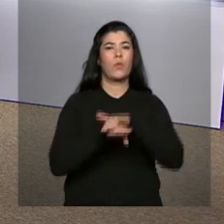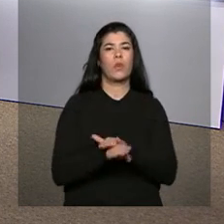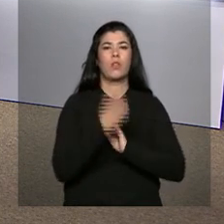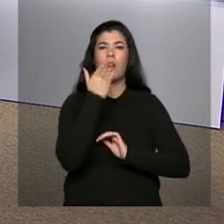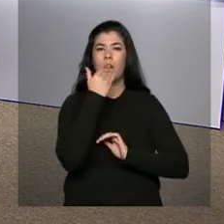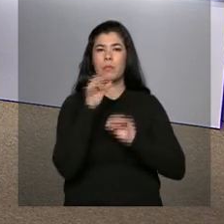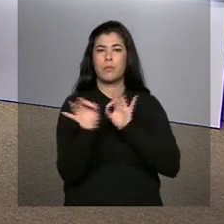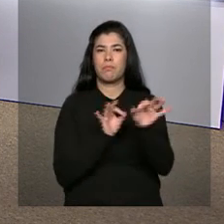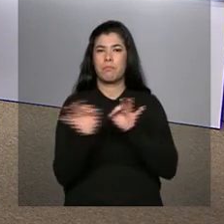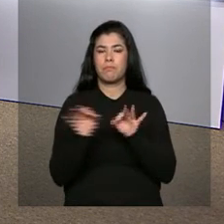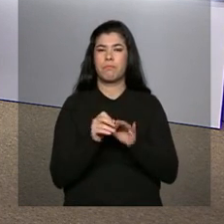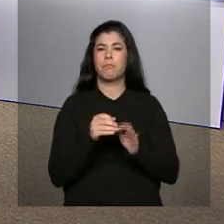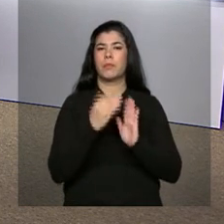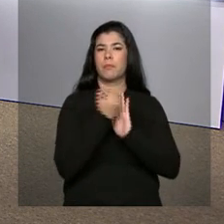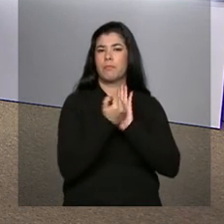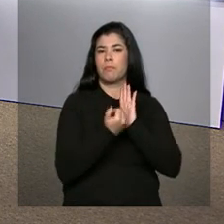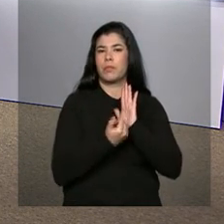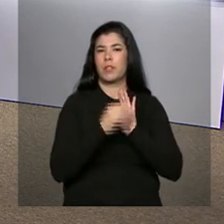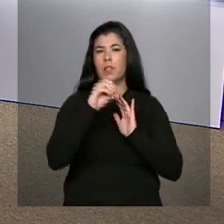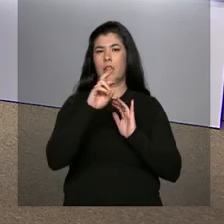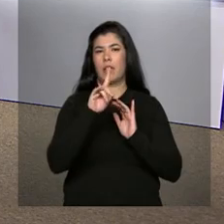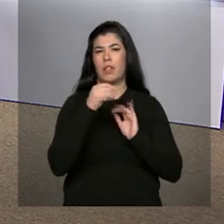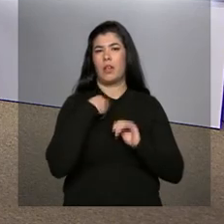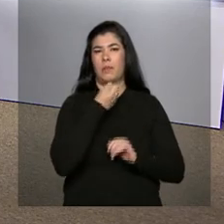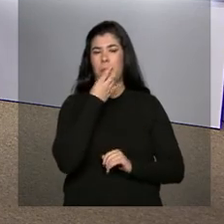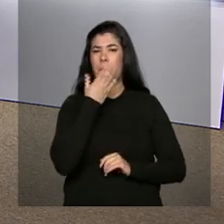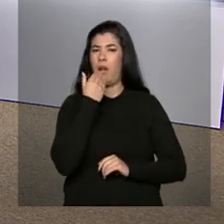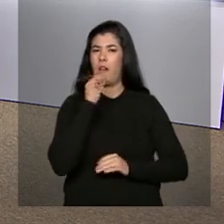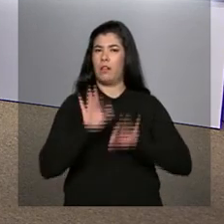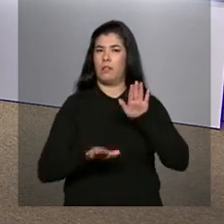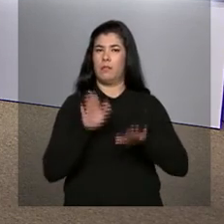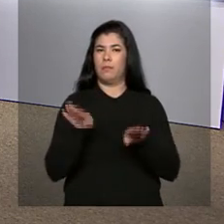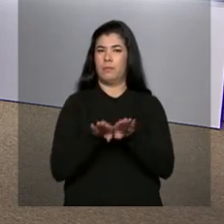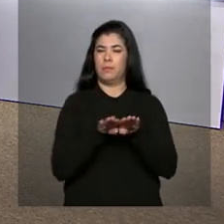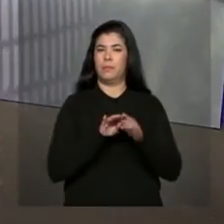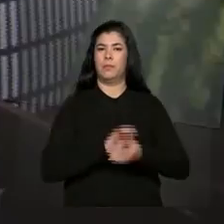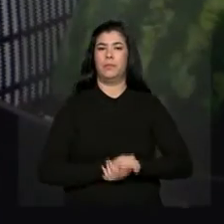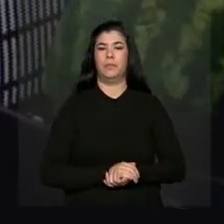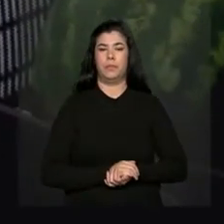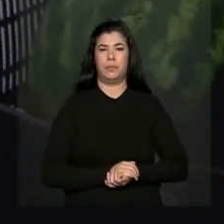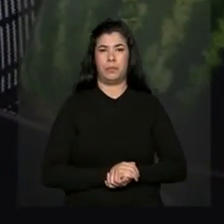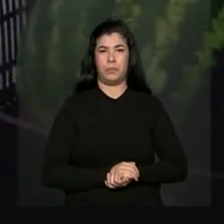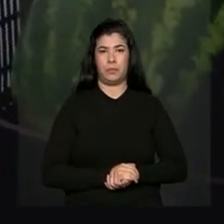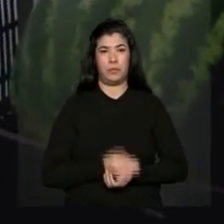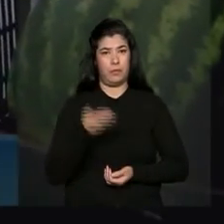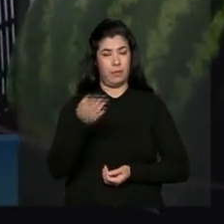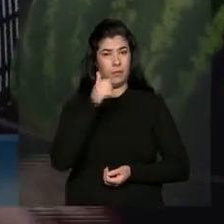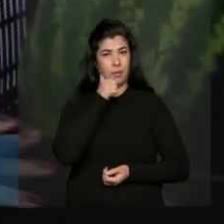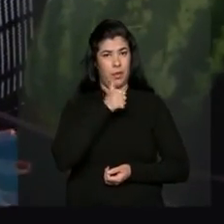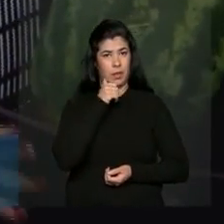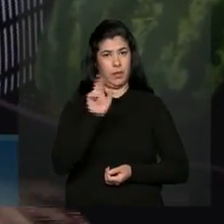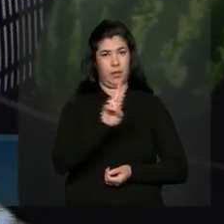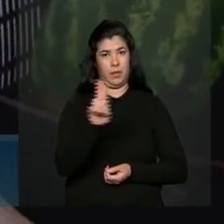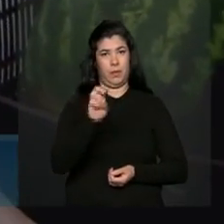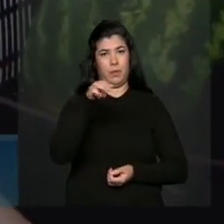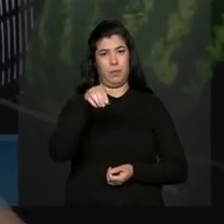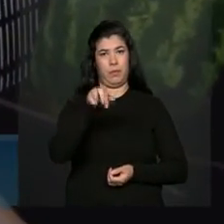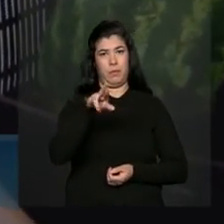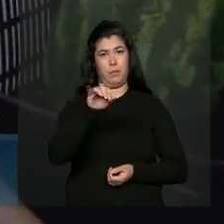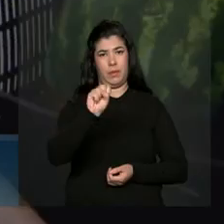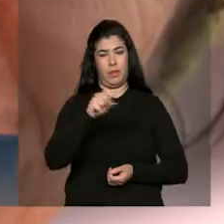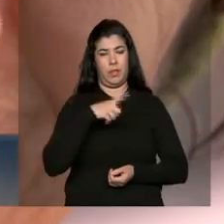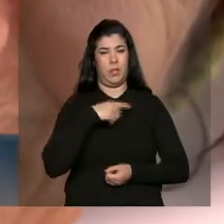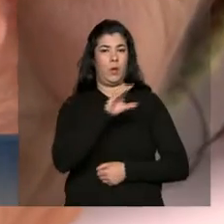dos alimentos e o preparo de cardápios com alimentação balanceada. Marisa Saldanha é coordenadora de